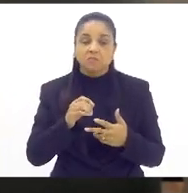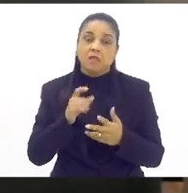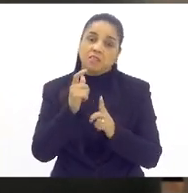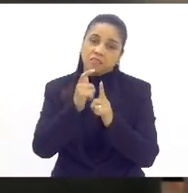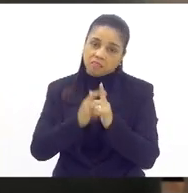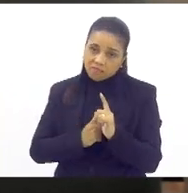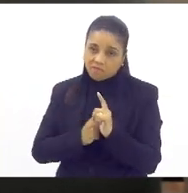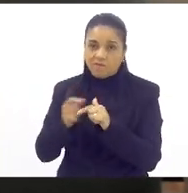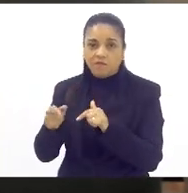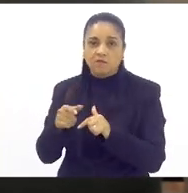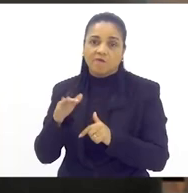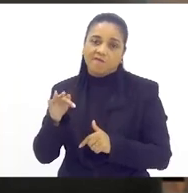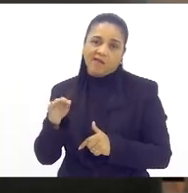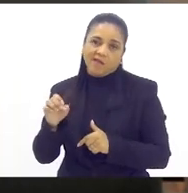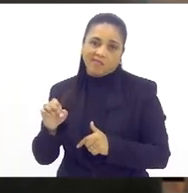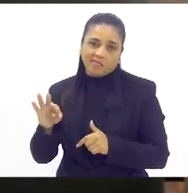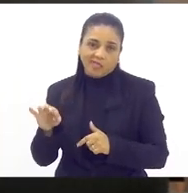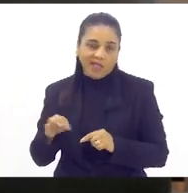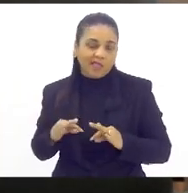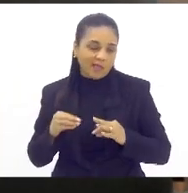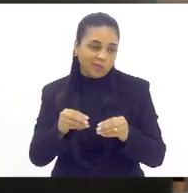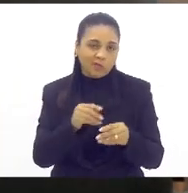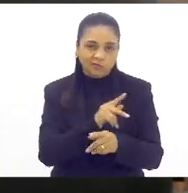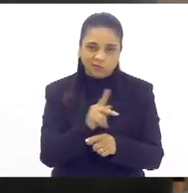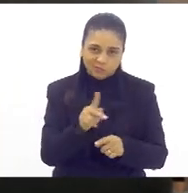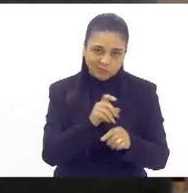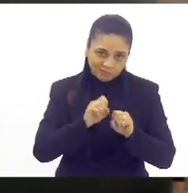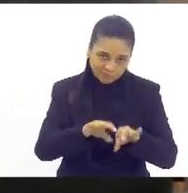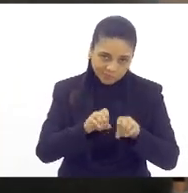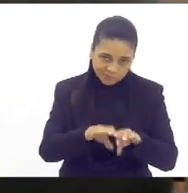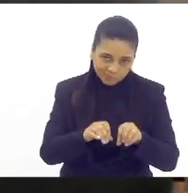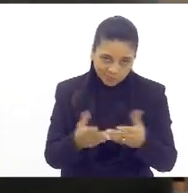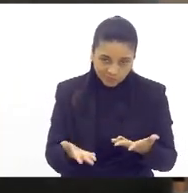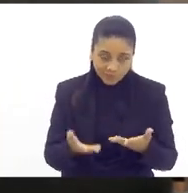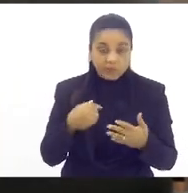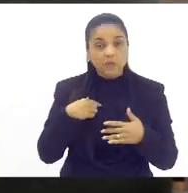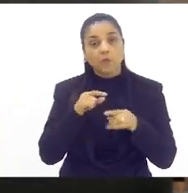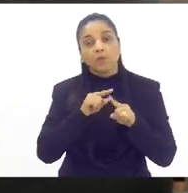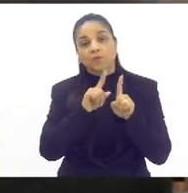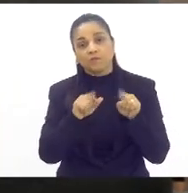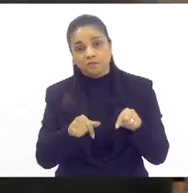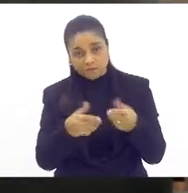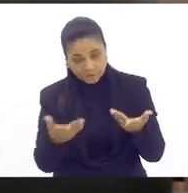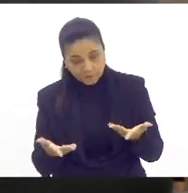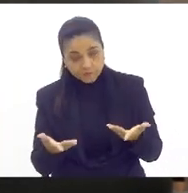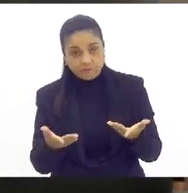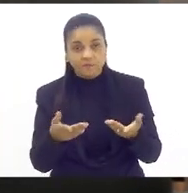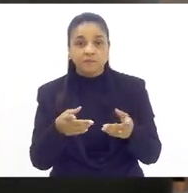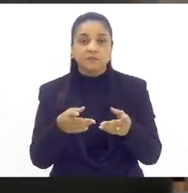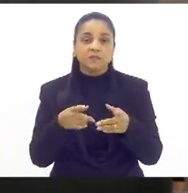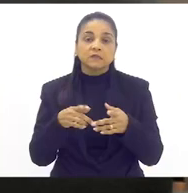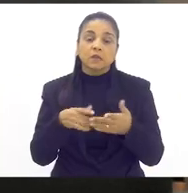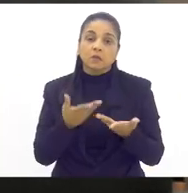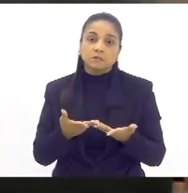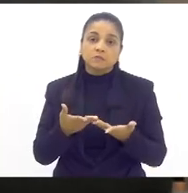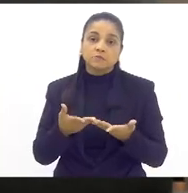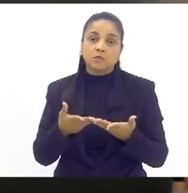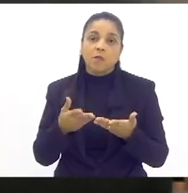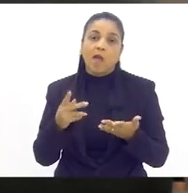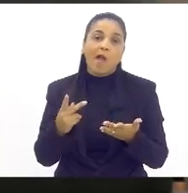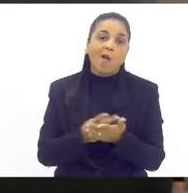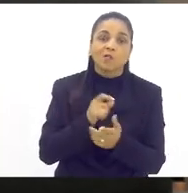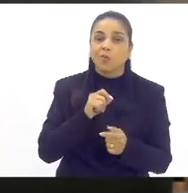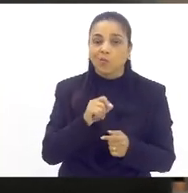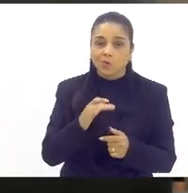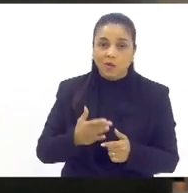a todos os servidores ora essa situação implica no caos E no momento